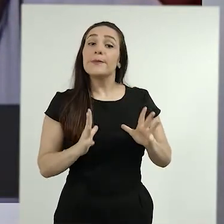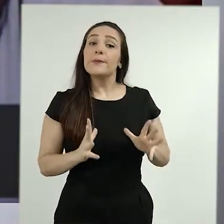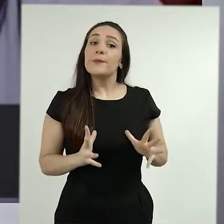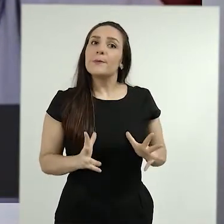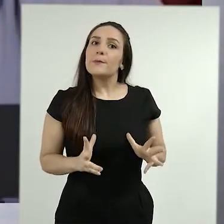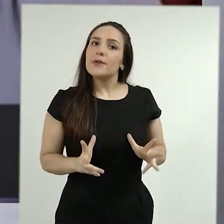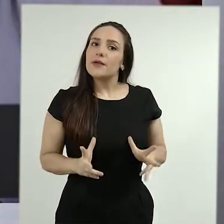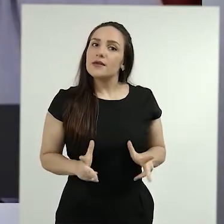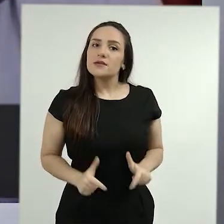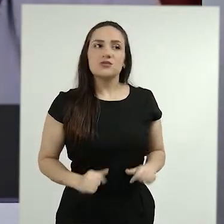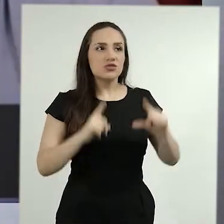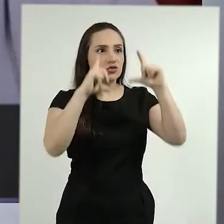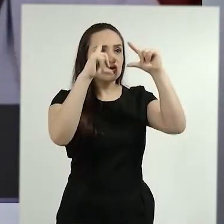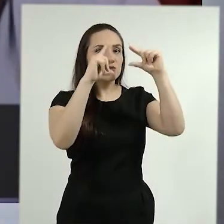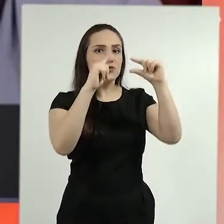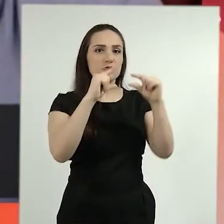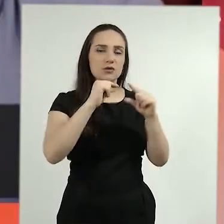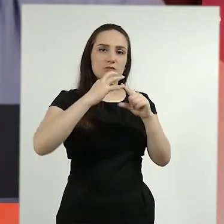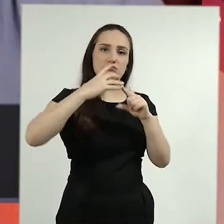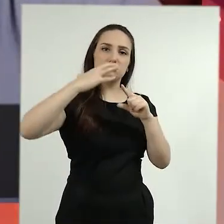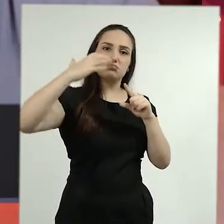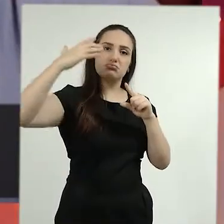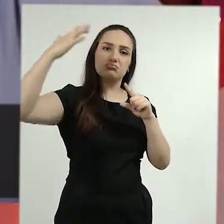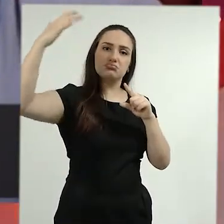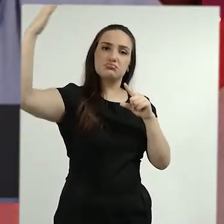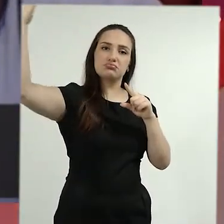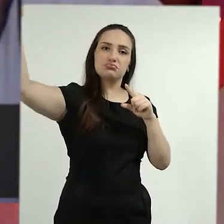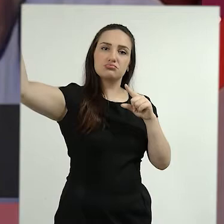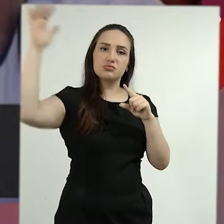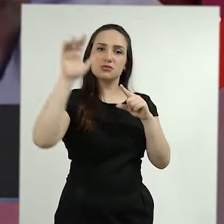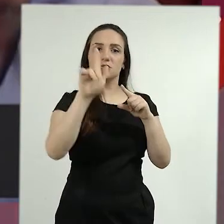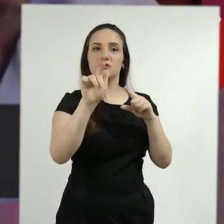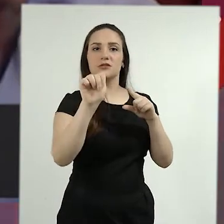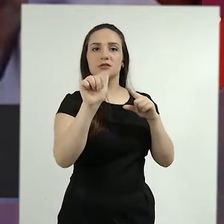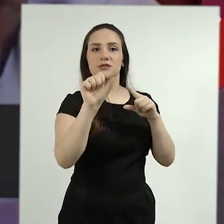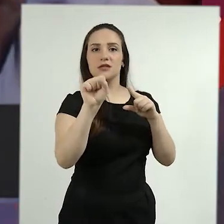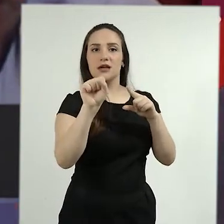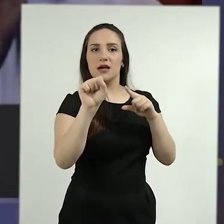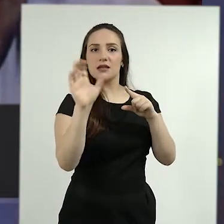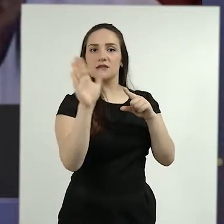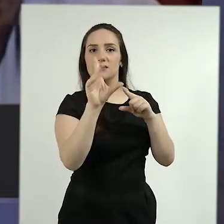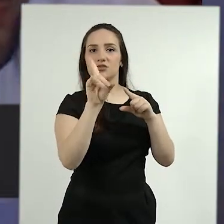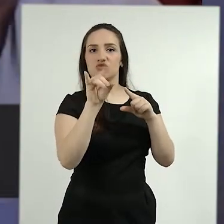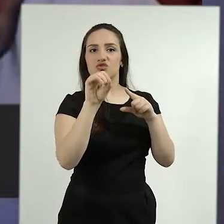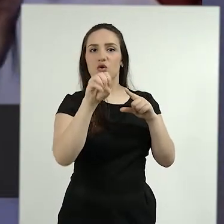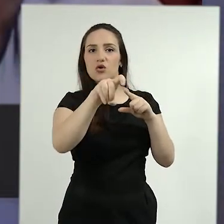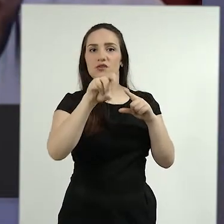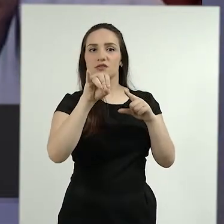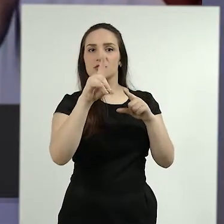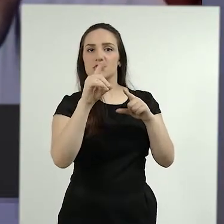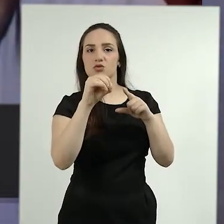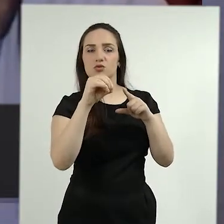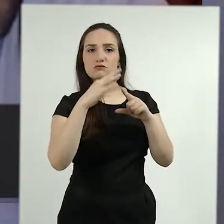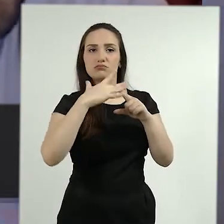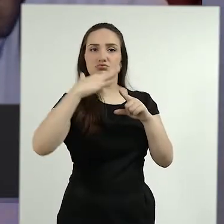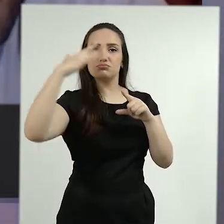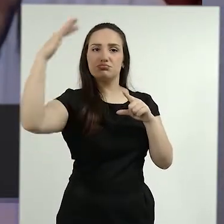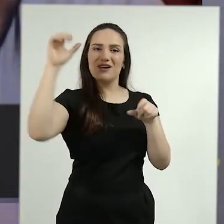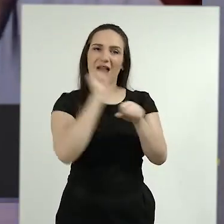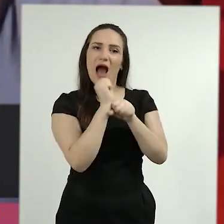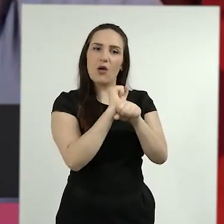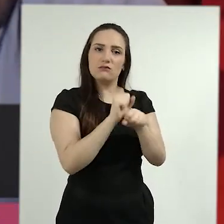que houve uma imensa diminuição de produção de gás, do dióxido de carbono